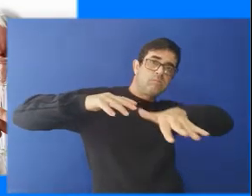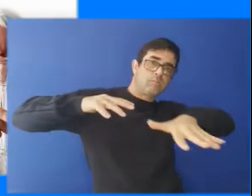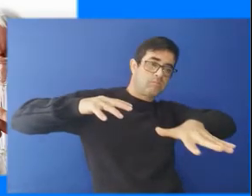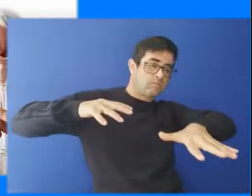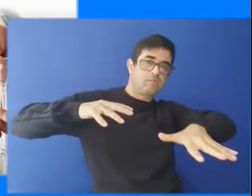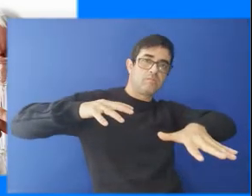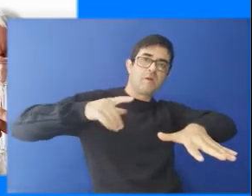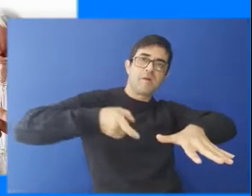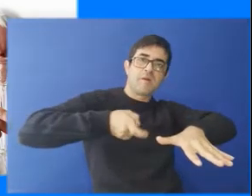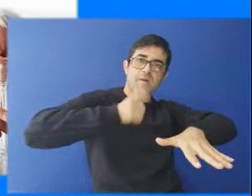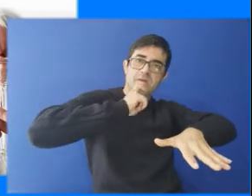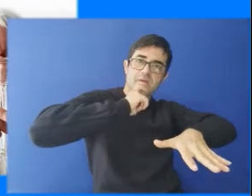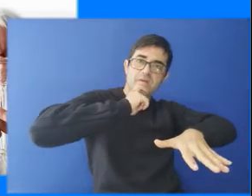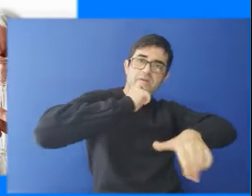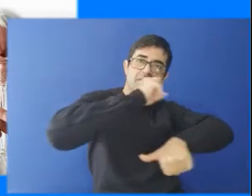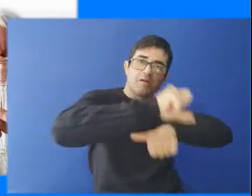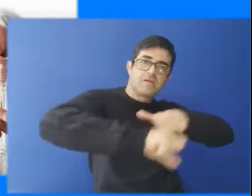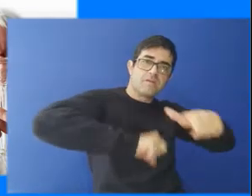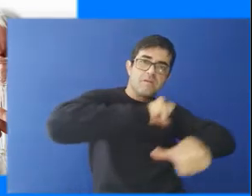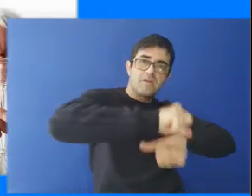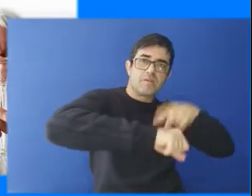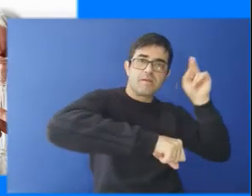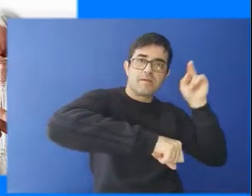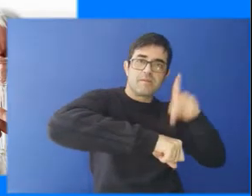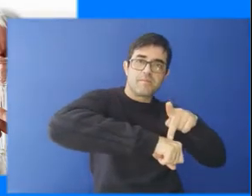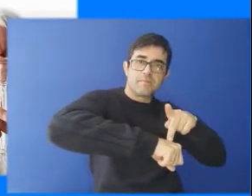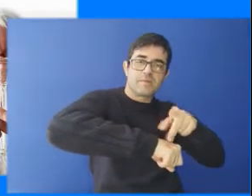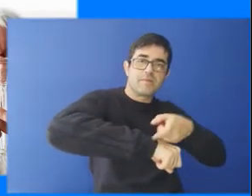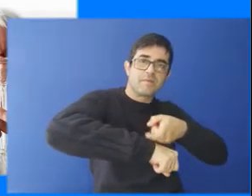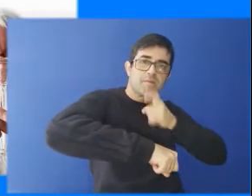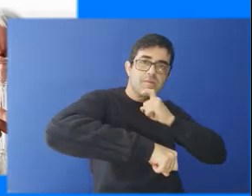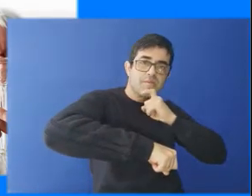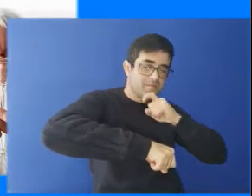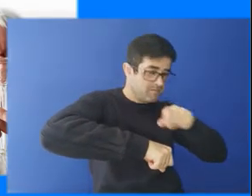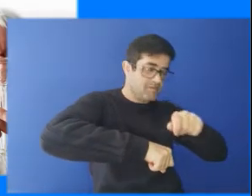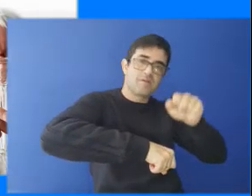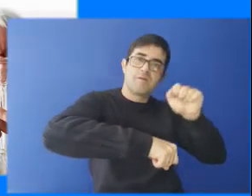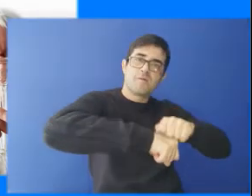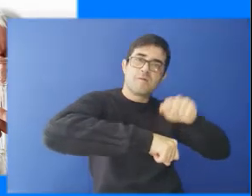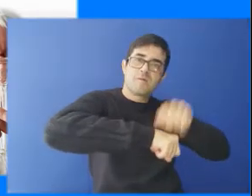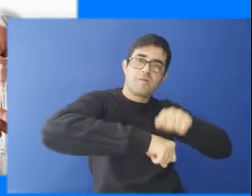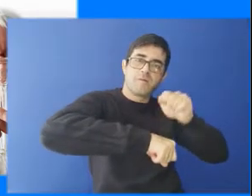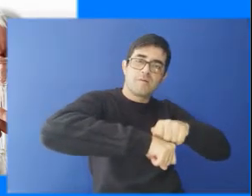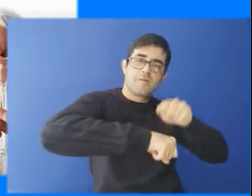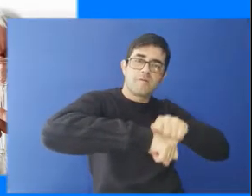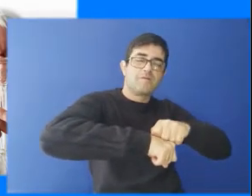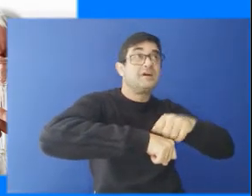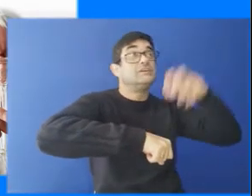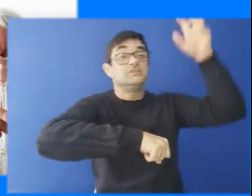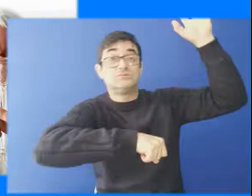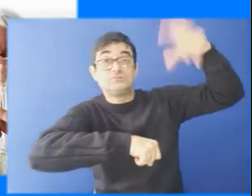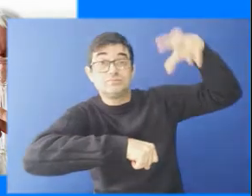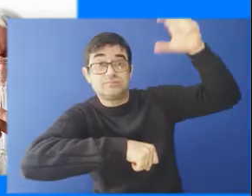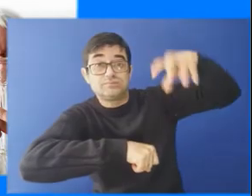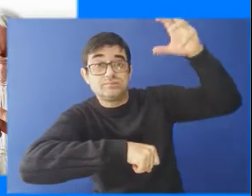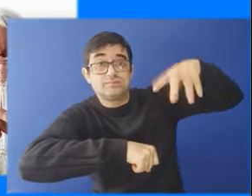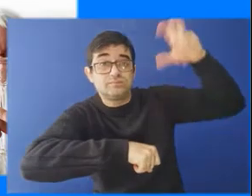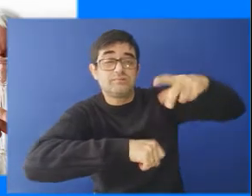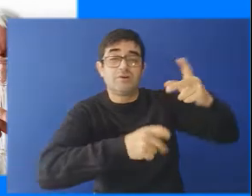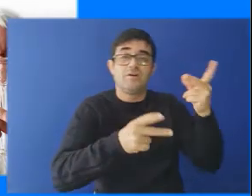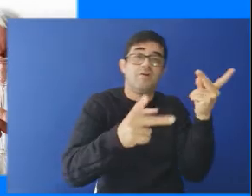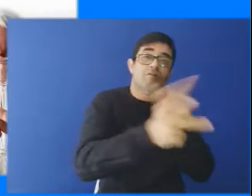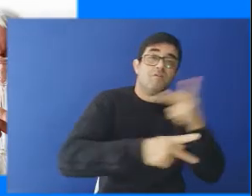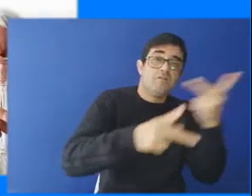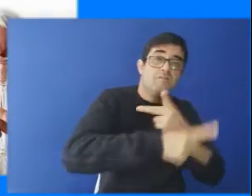lava, e essa lava, depois que esfria, ela forma uma rocha. Essa rocha magmática, ela é exposta ao intemperismo,